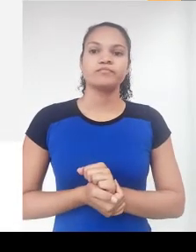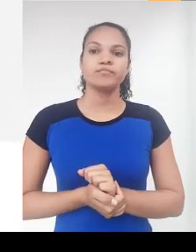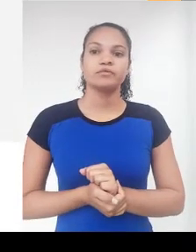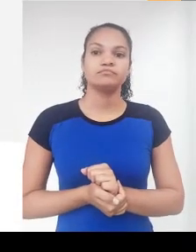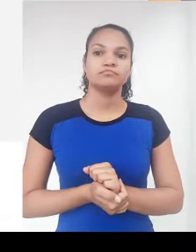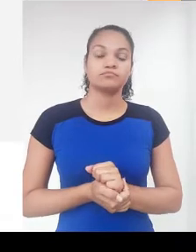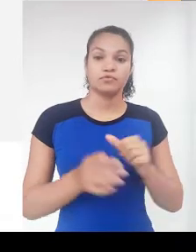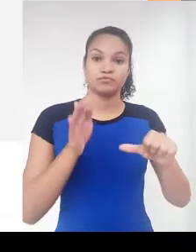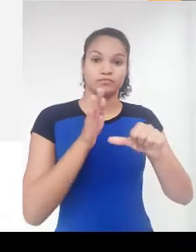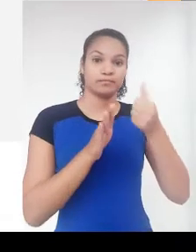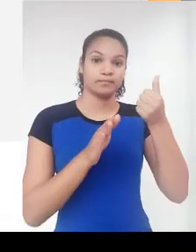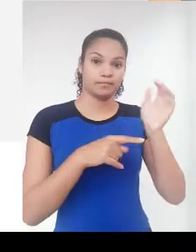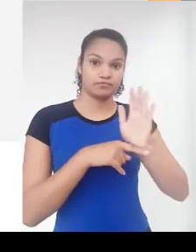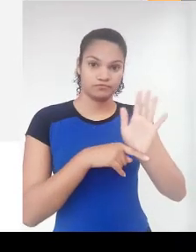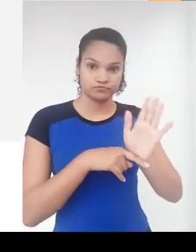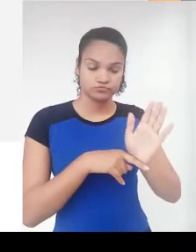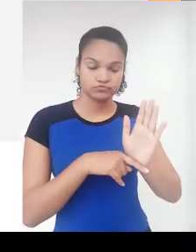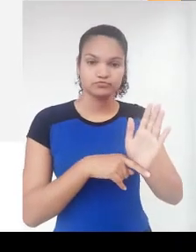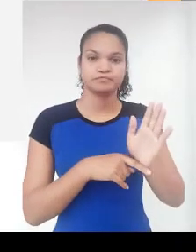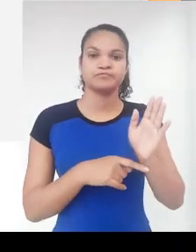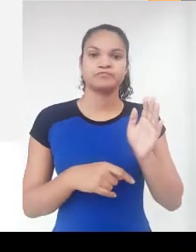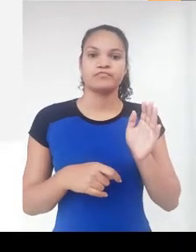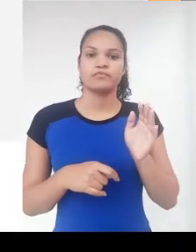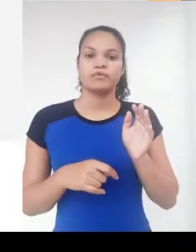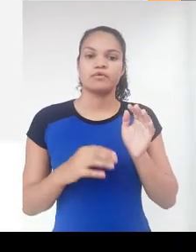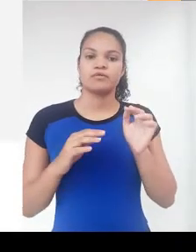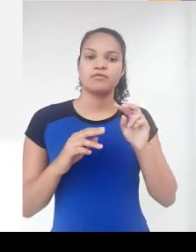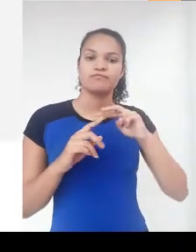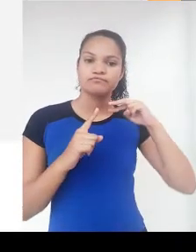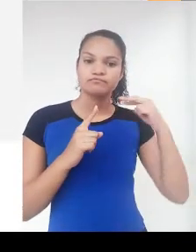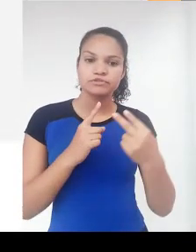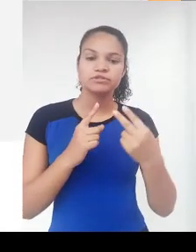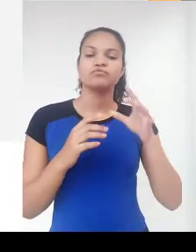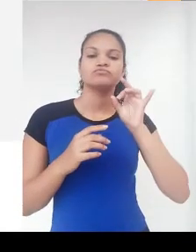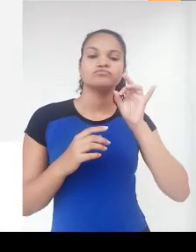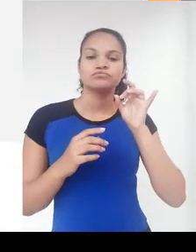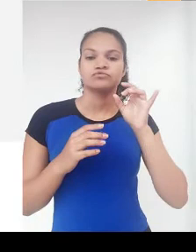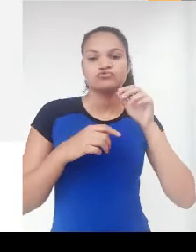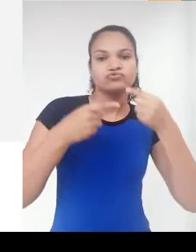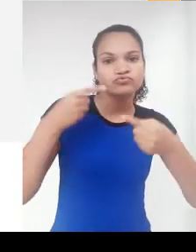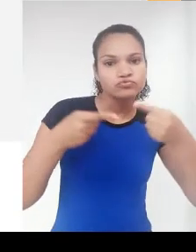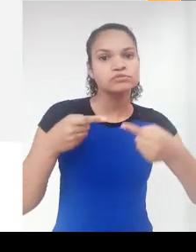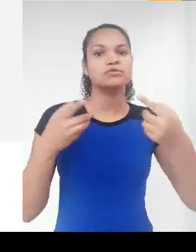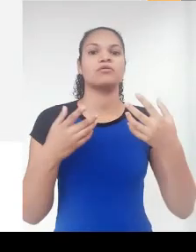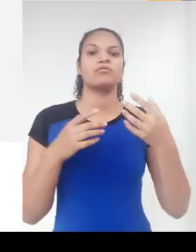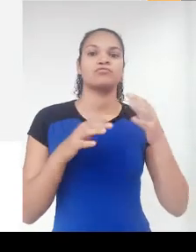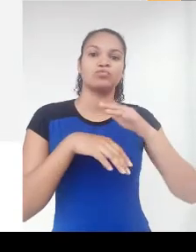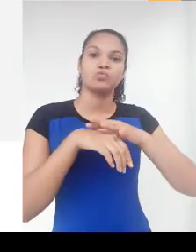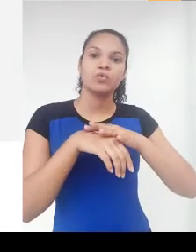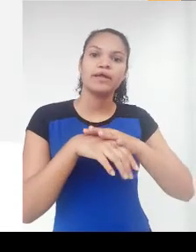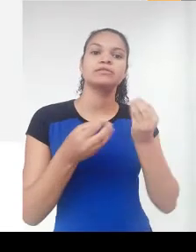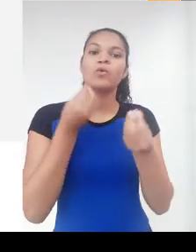O primeiro vídeo ele foi elaborado numa perspectiva de discussão de doenças, de combate